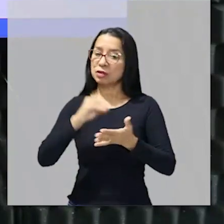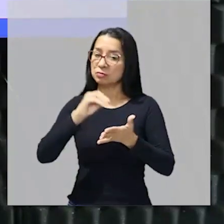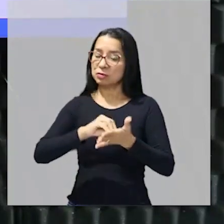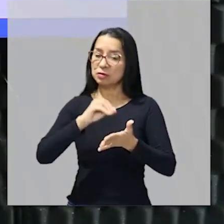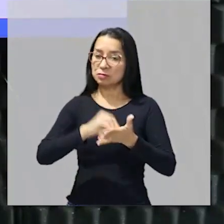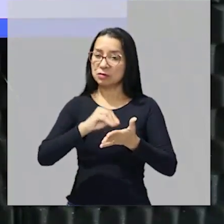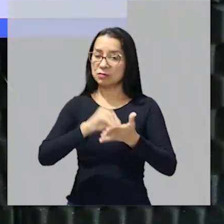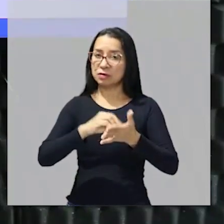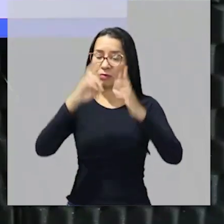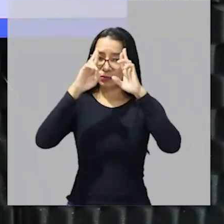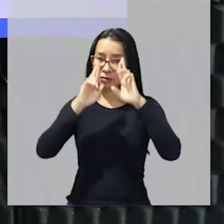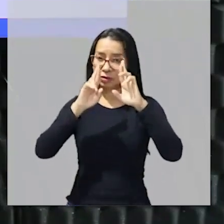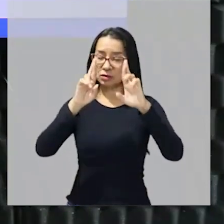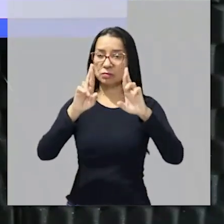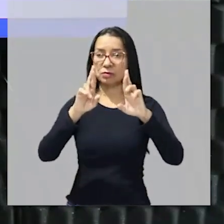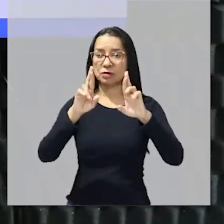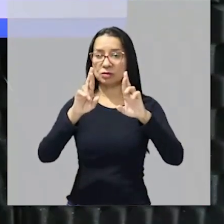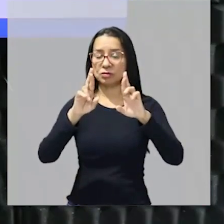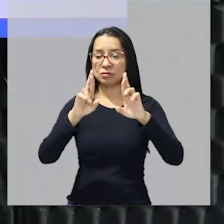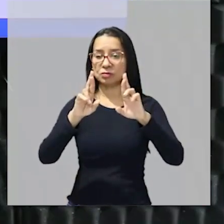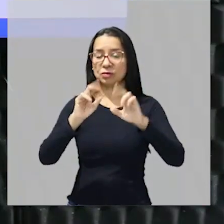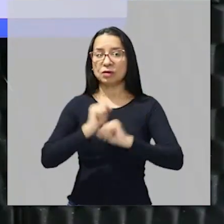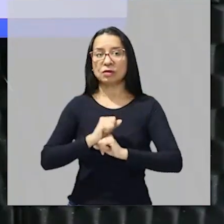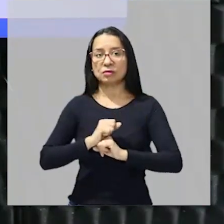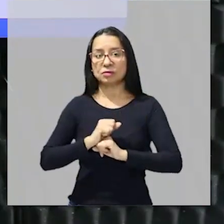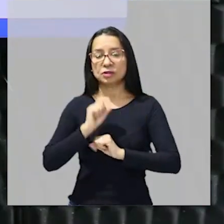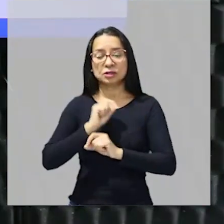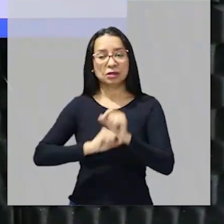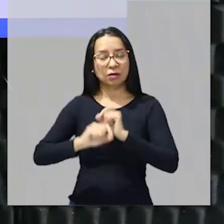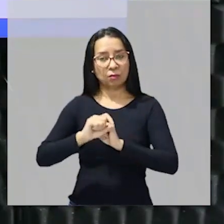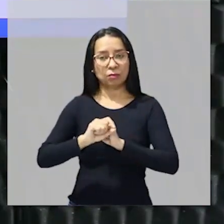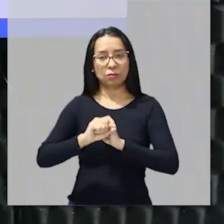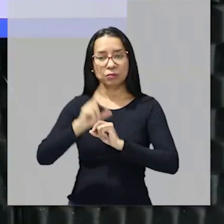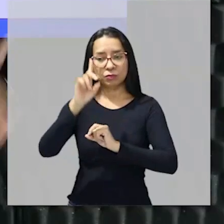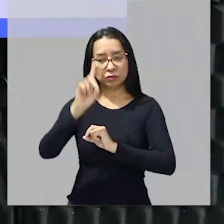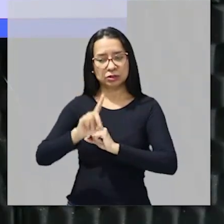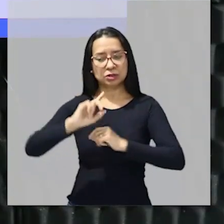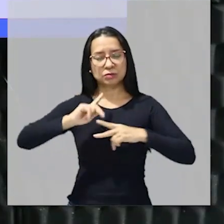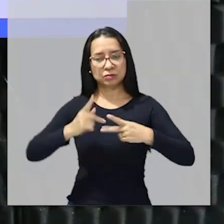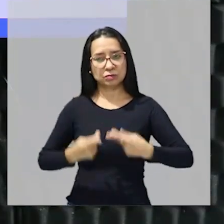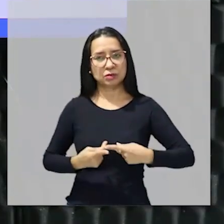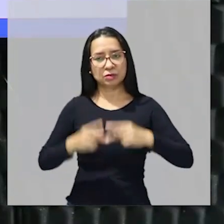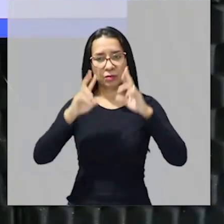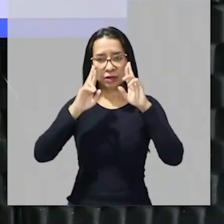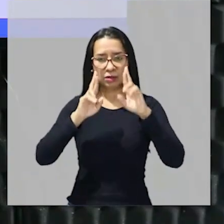direitos humanos, vêm acima de tudo, é uma resposta, principalmente ali ao Holocausto.